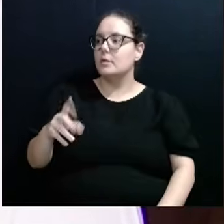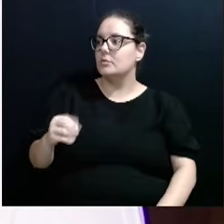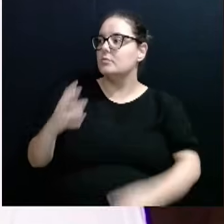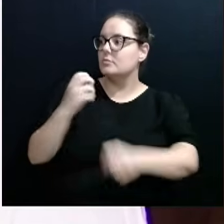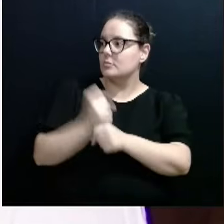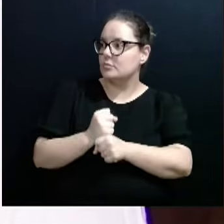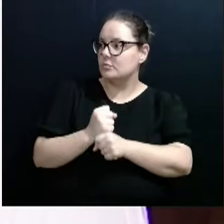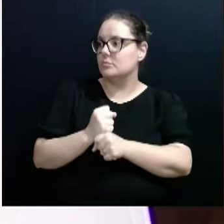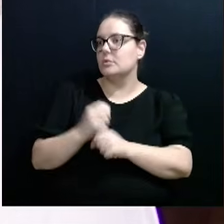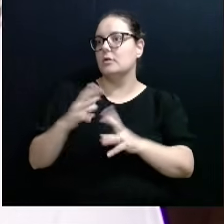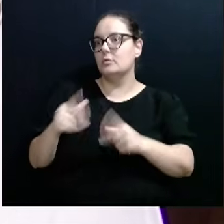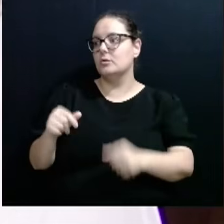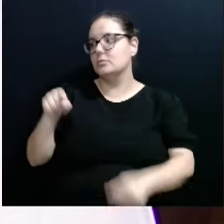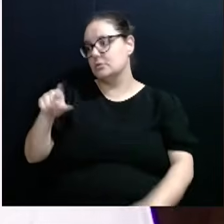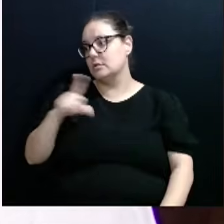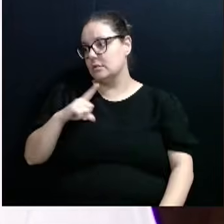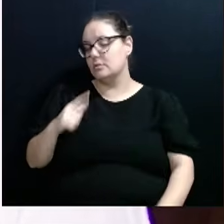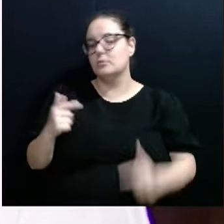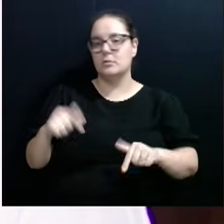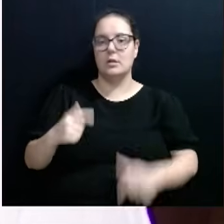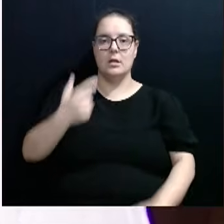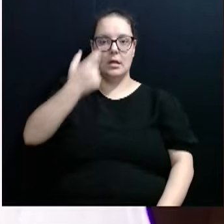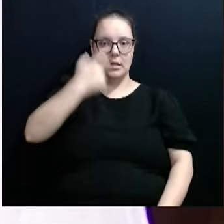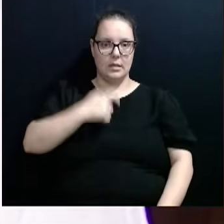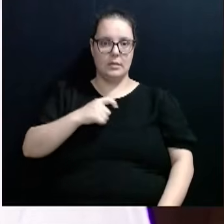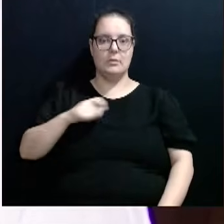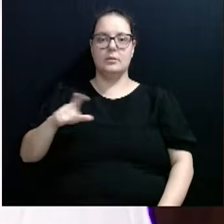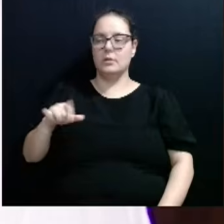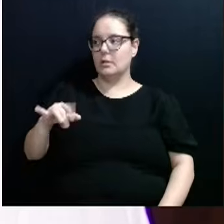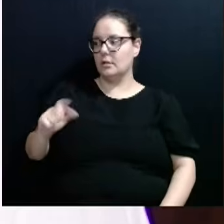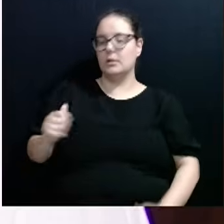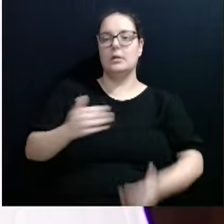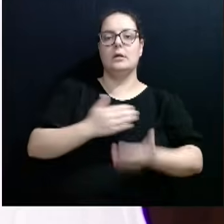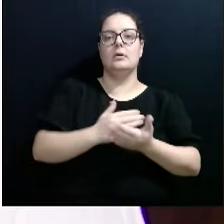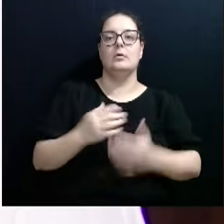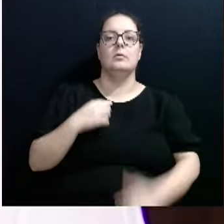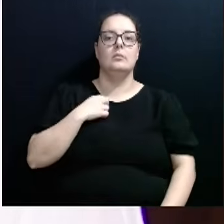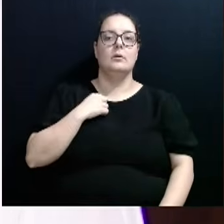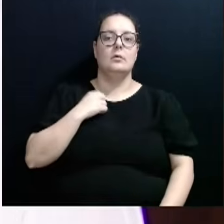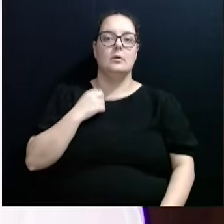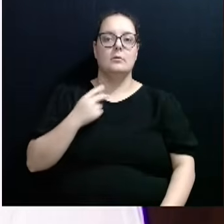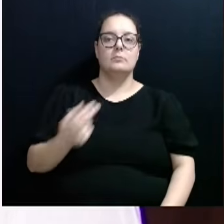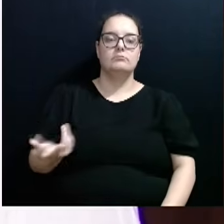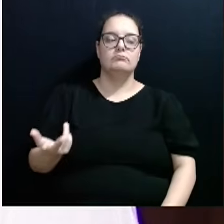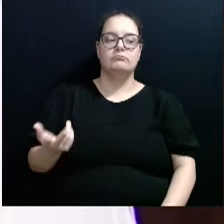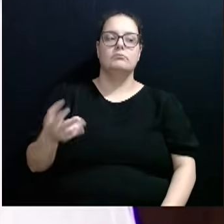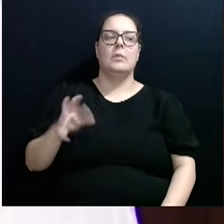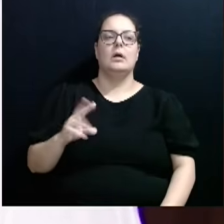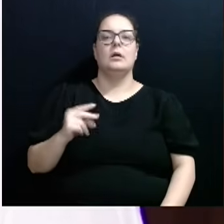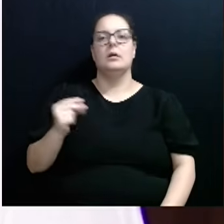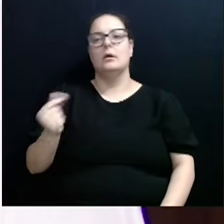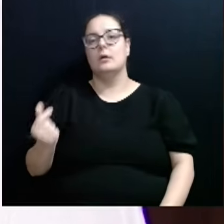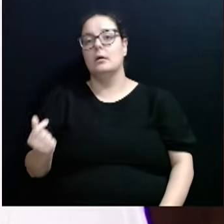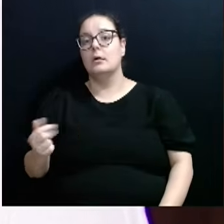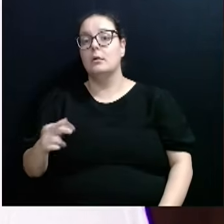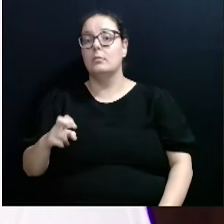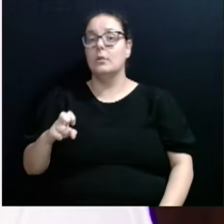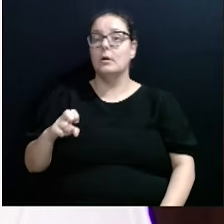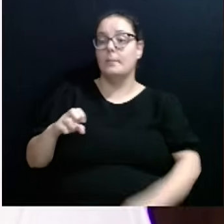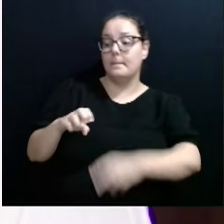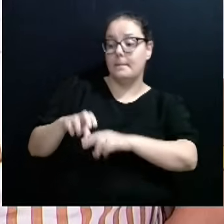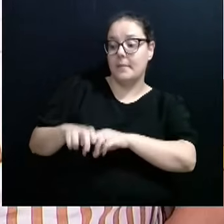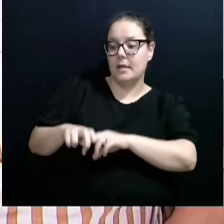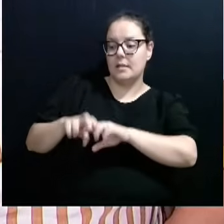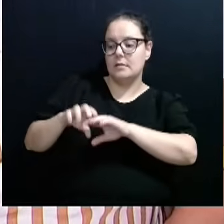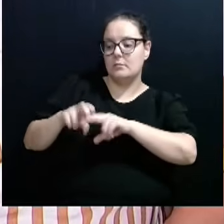a Lia, e aí a gente começou com roupas. Só que aí, de repente, apareceu uma mesinha, uma cadeira, aí eu fui